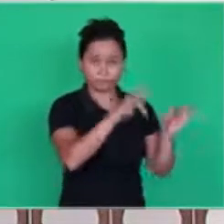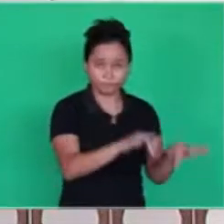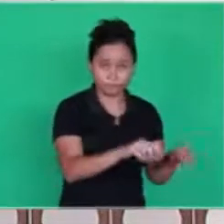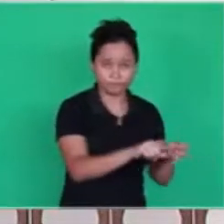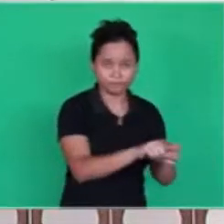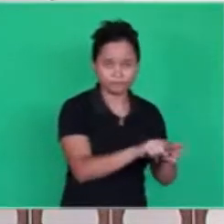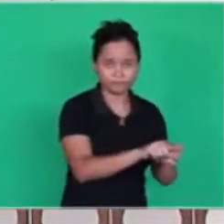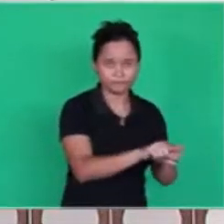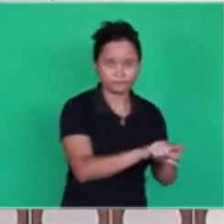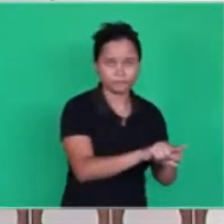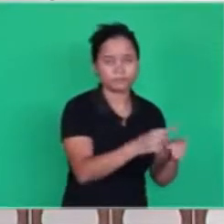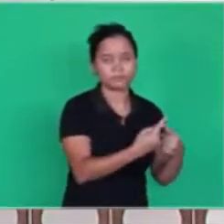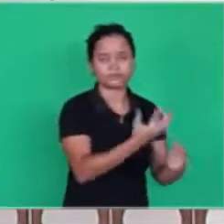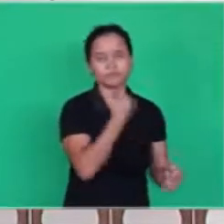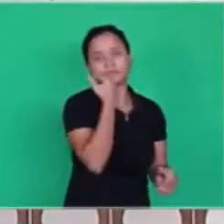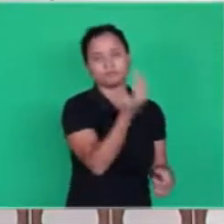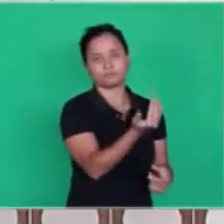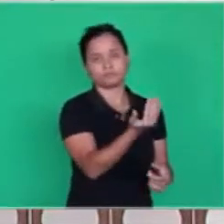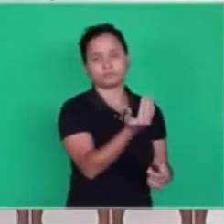Estão ouvindo o que eu estou dizendo?